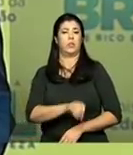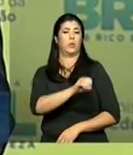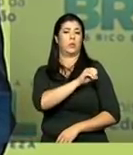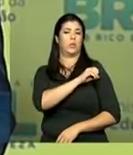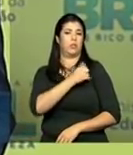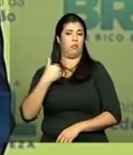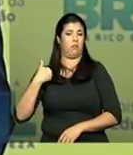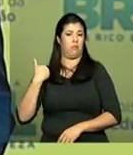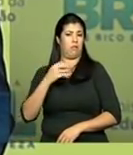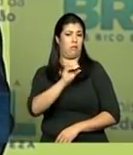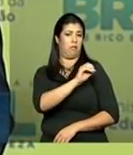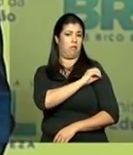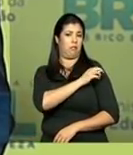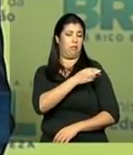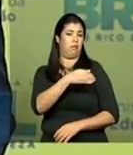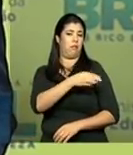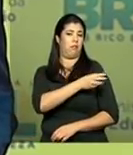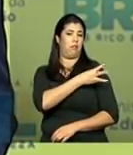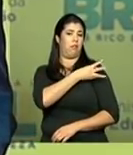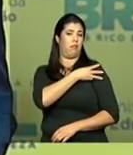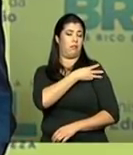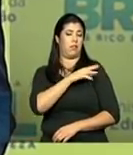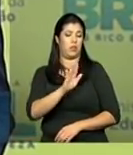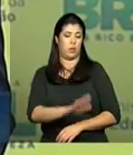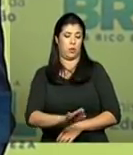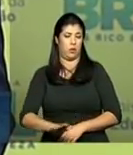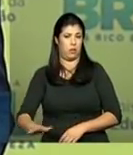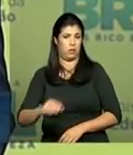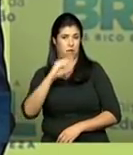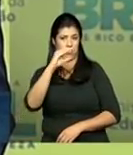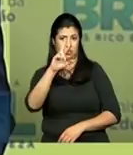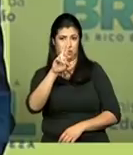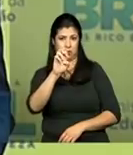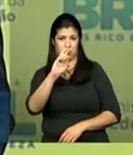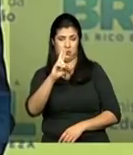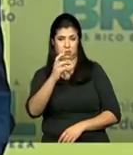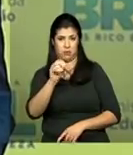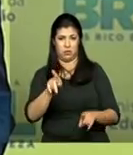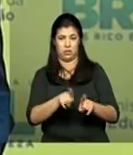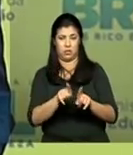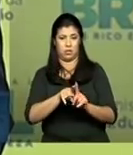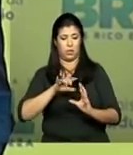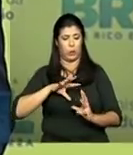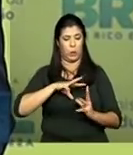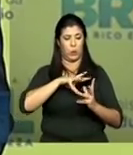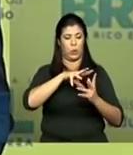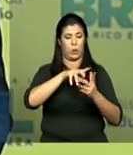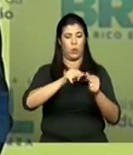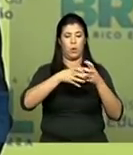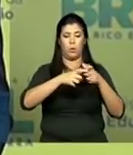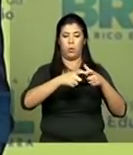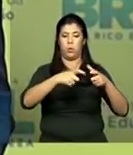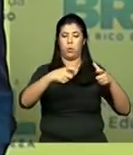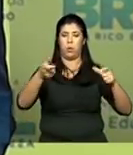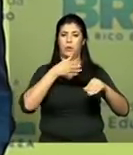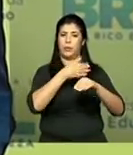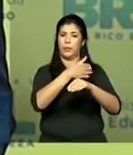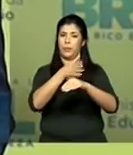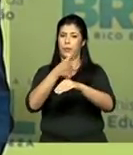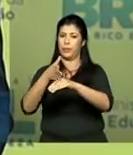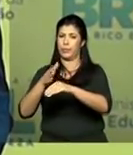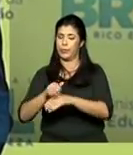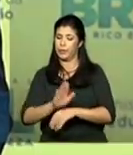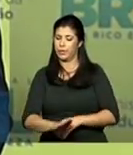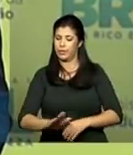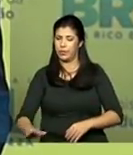anos, através de creches, e que se universalize o acesso das crianças de